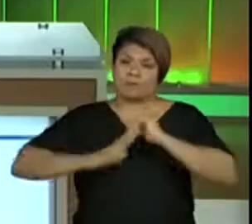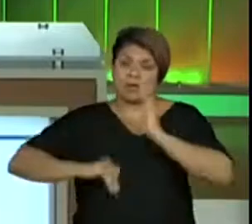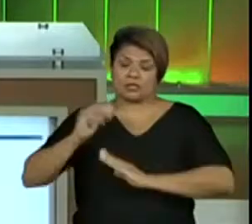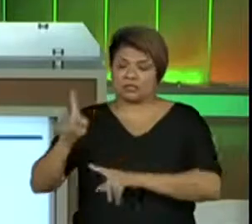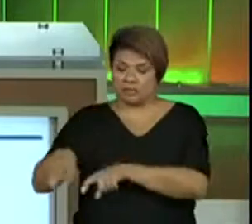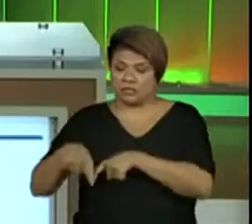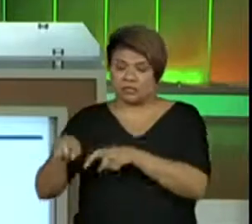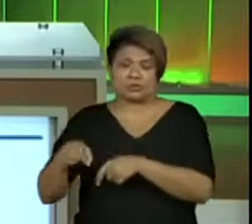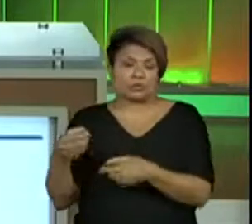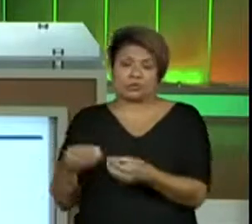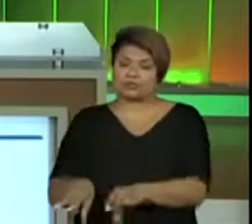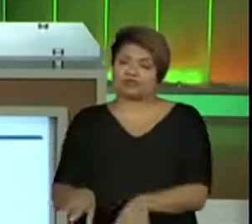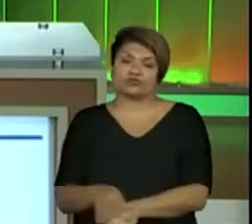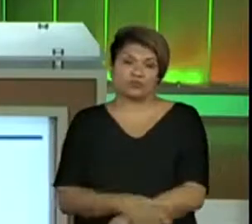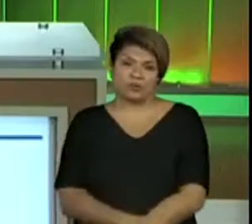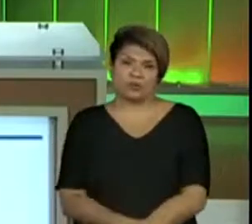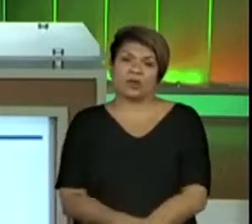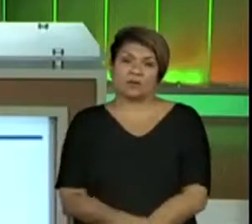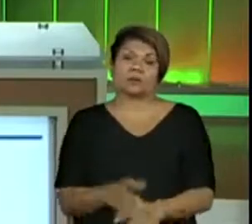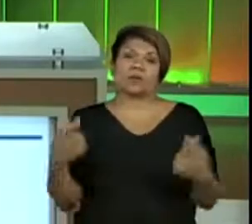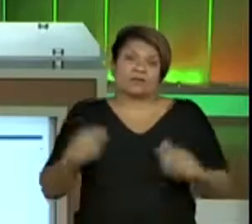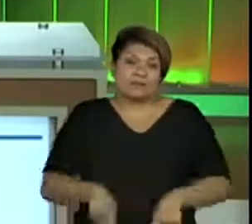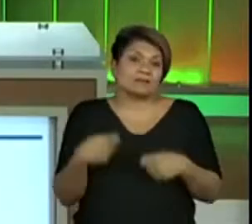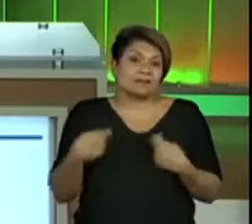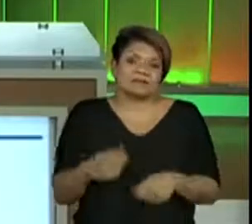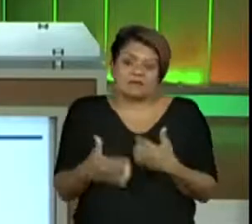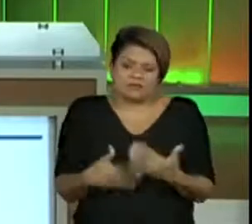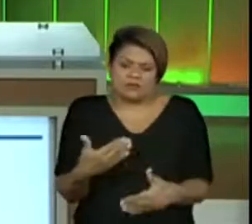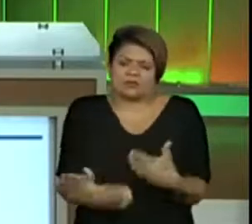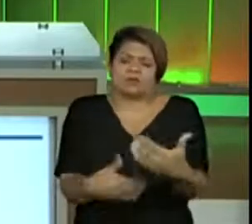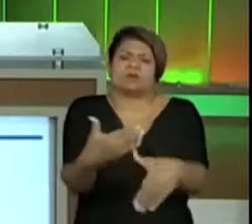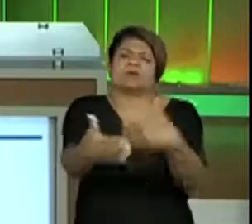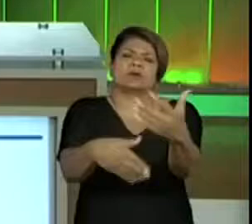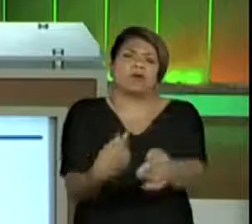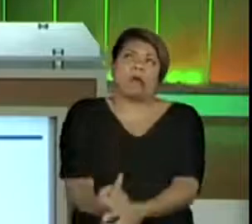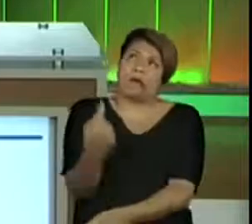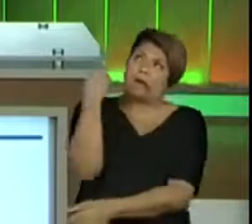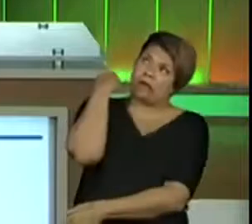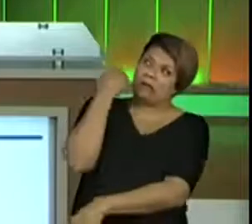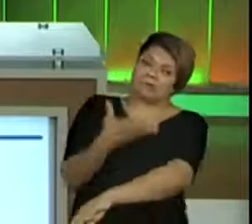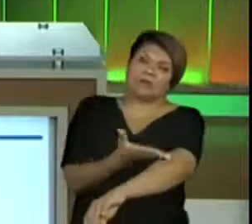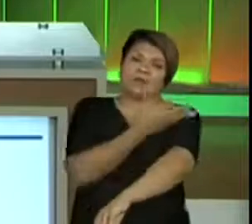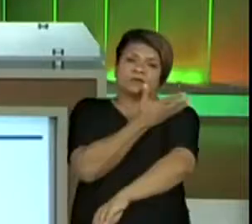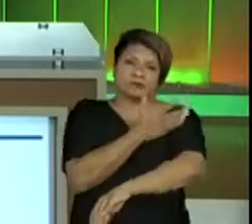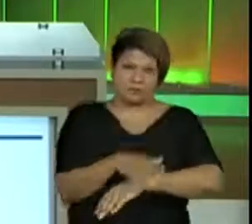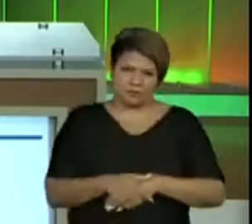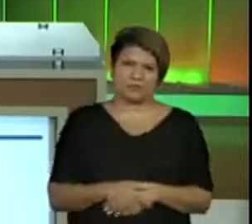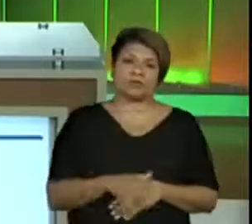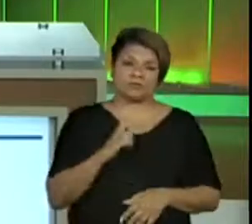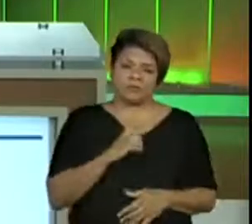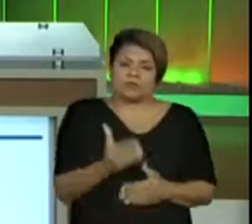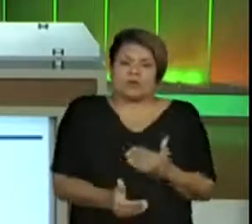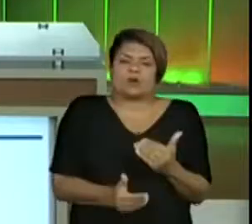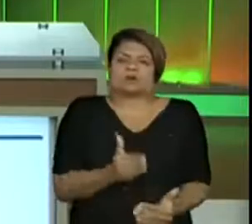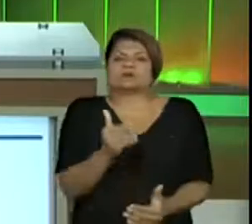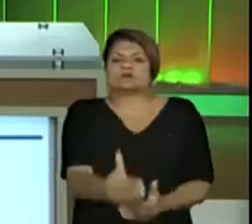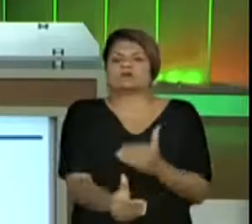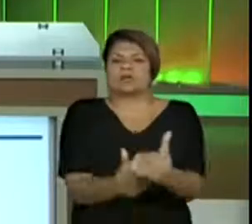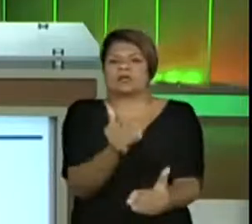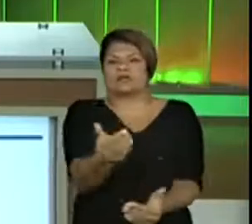arruinada. Então, é a necessidade no decorrer lá da pré-história, que já vem um processo aí